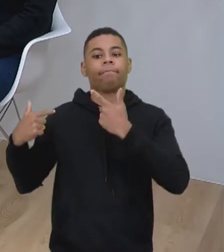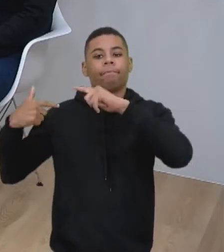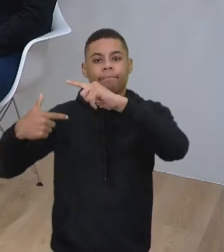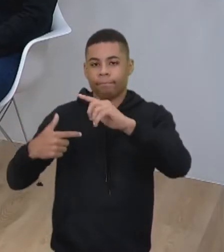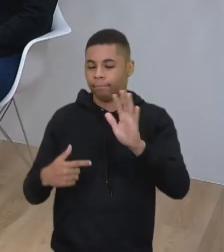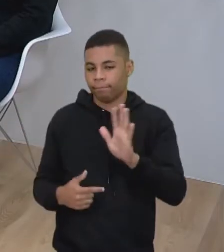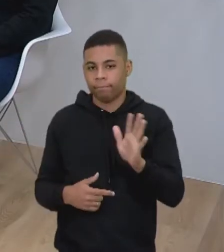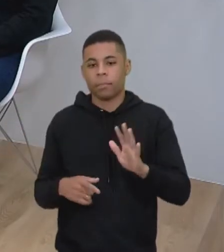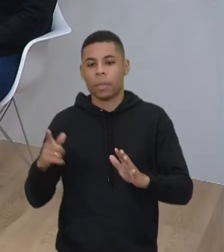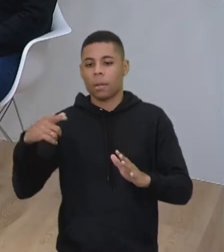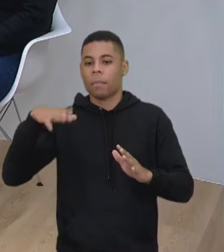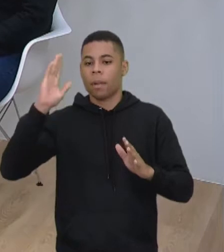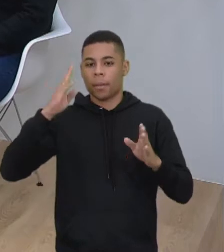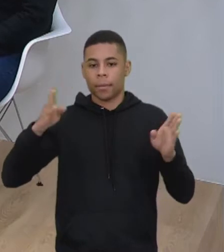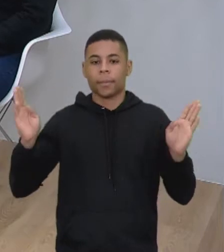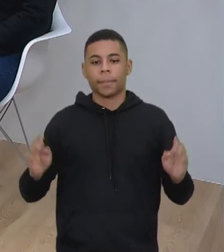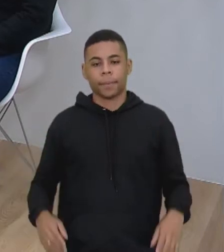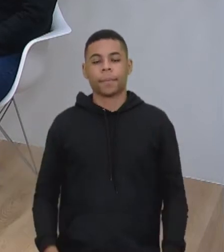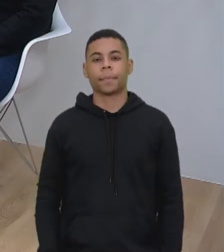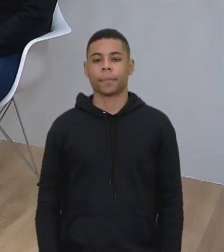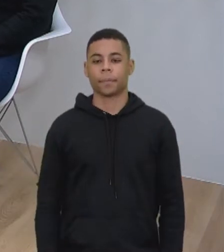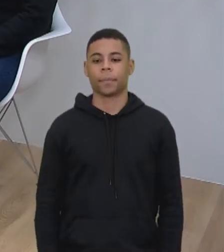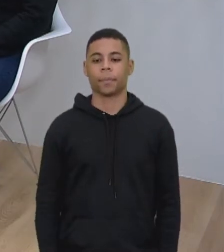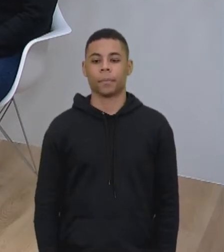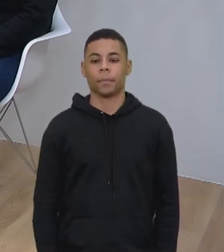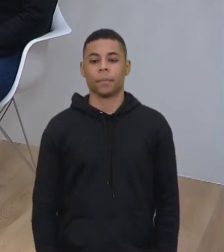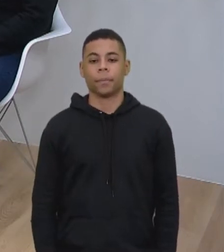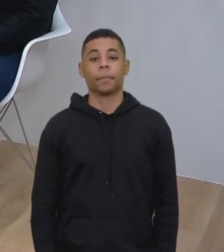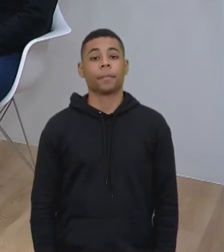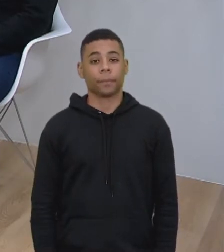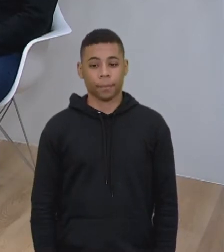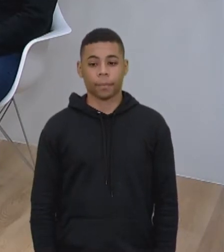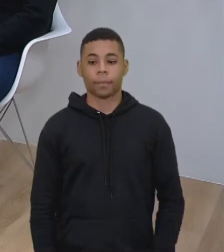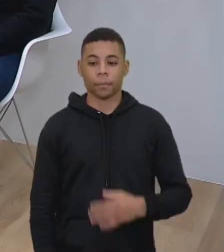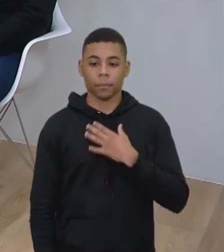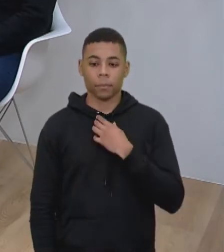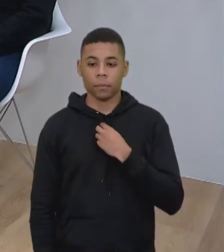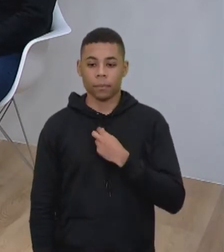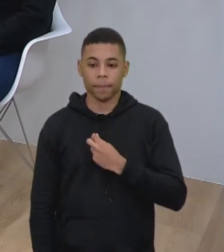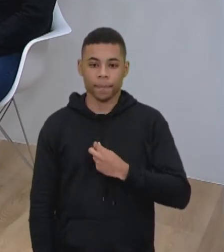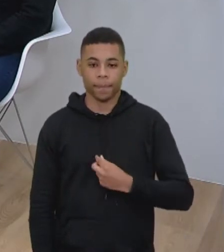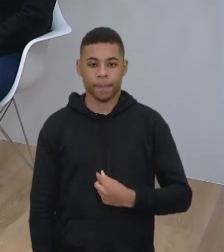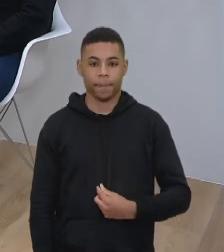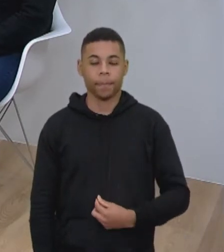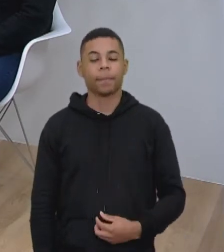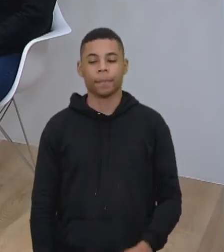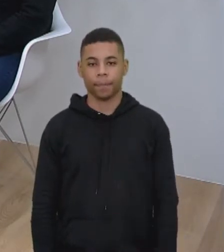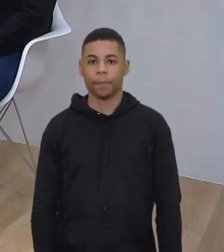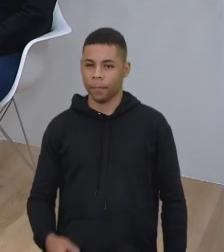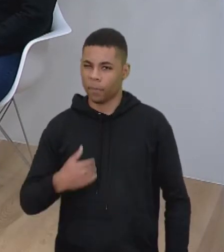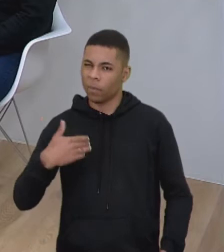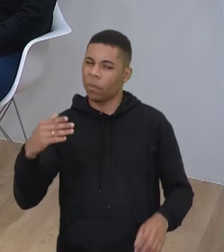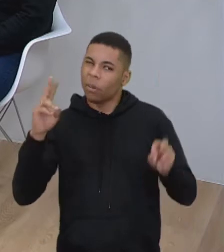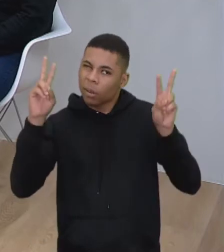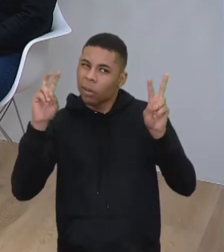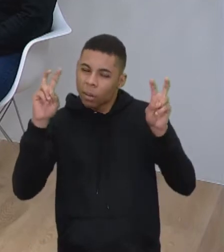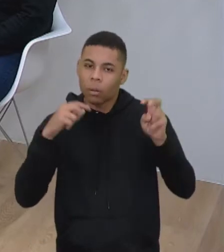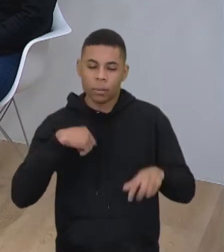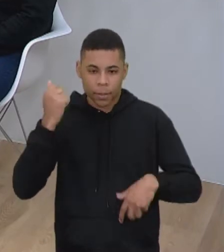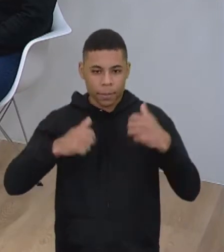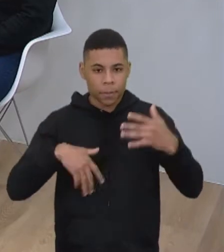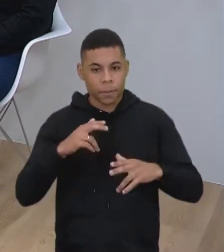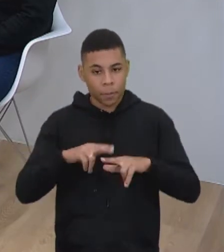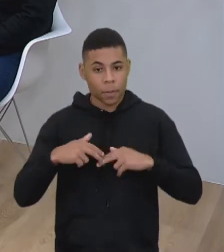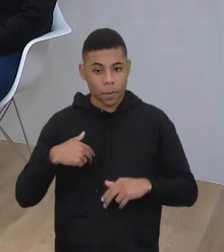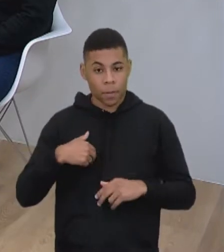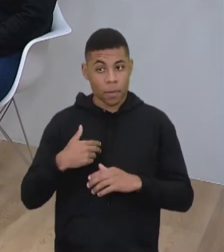jornalismo ele é muito amplo. Sim. Qual a responsabilidade do... Vou falar entre aspas aqui, porque a gente agora eu tenho muito mais